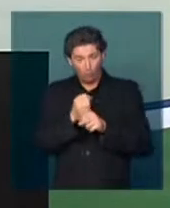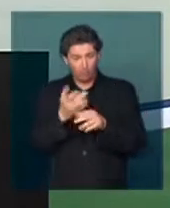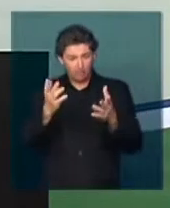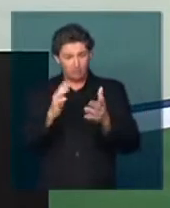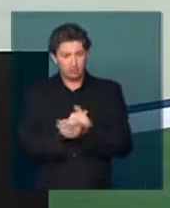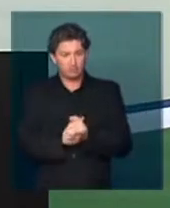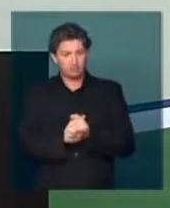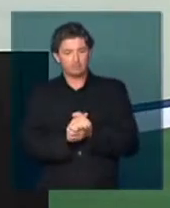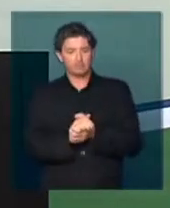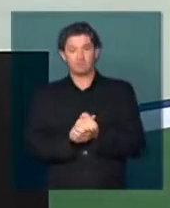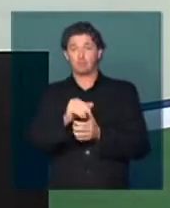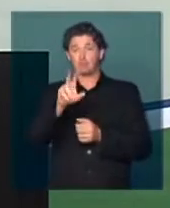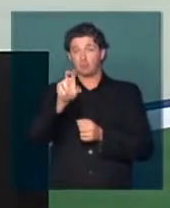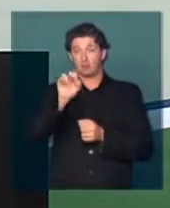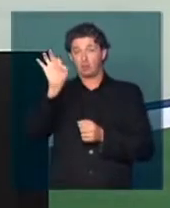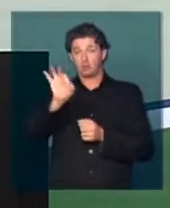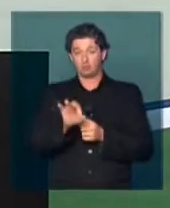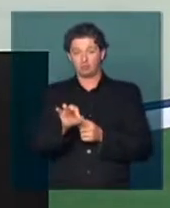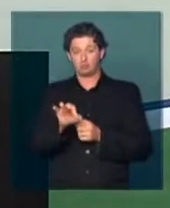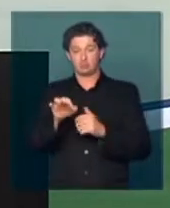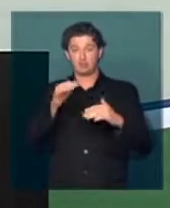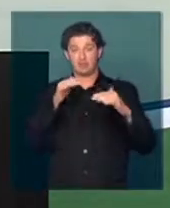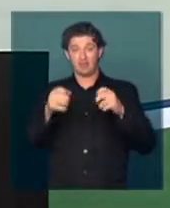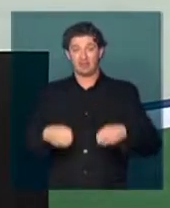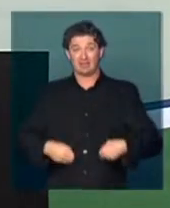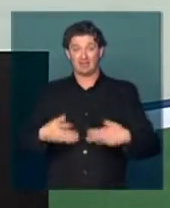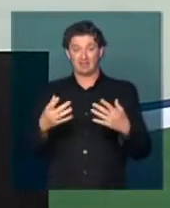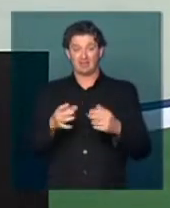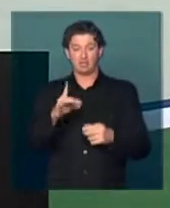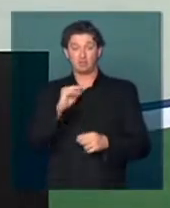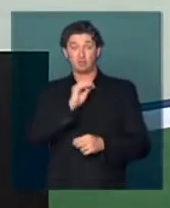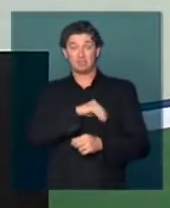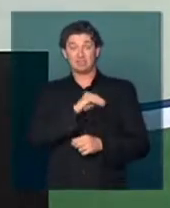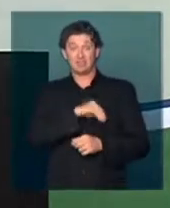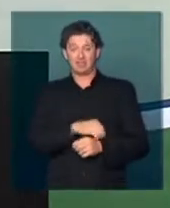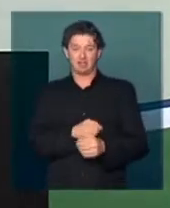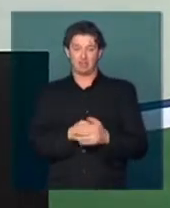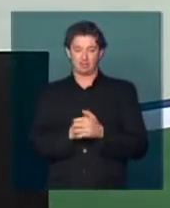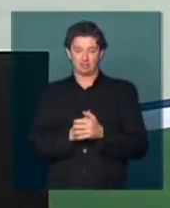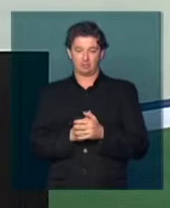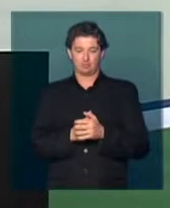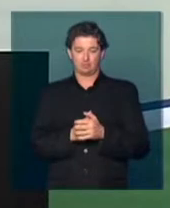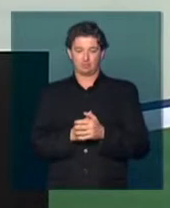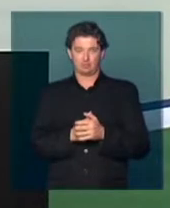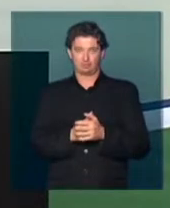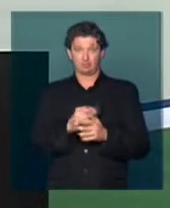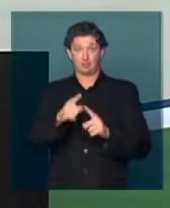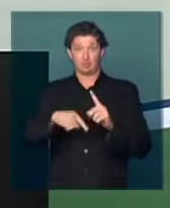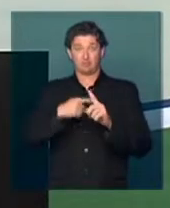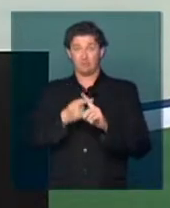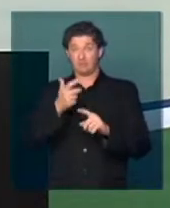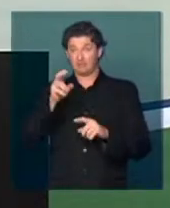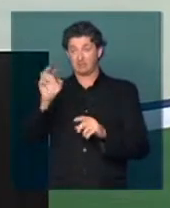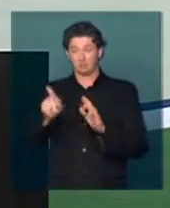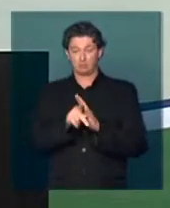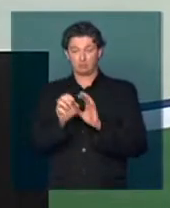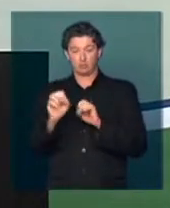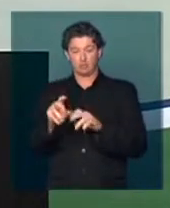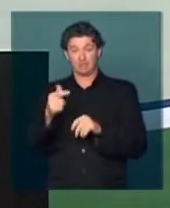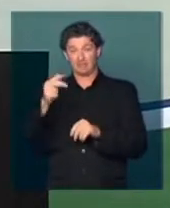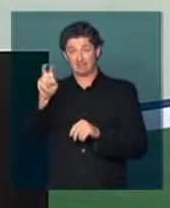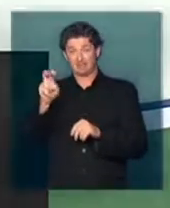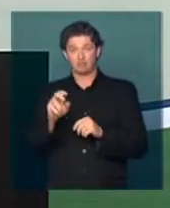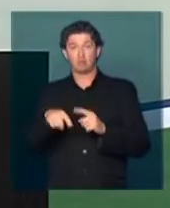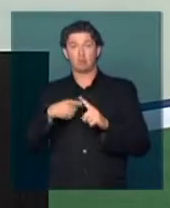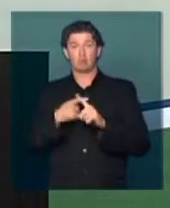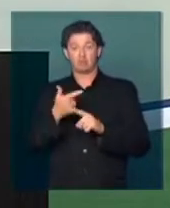conta, 50% em média de gastos com folha salarial e encargos, mais 25% para a educação, 75%,